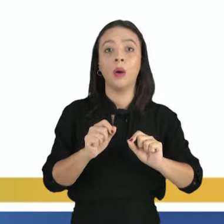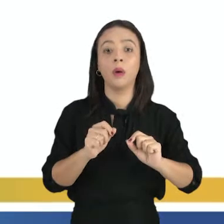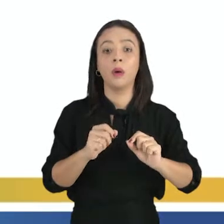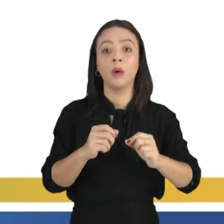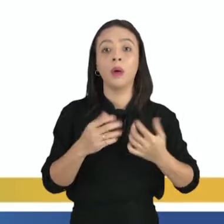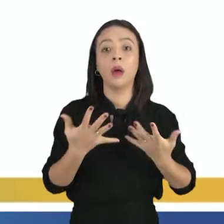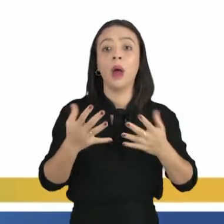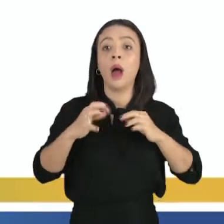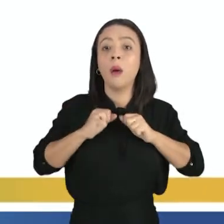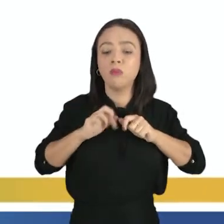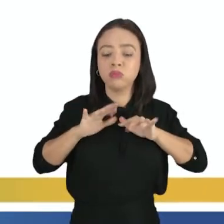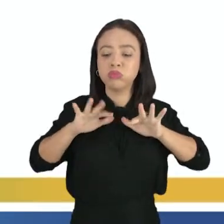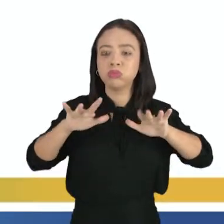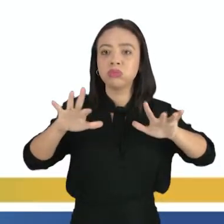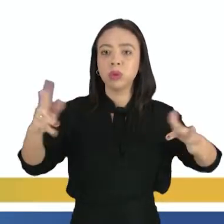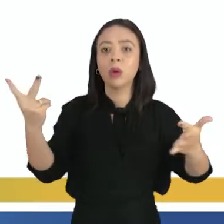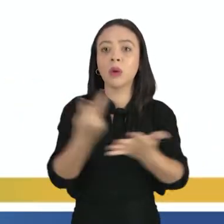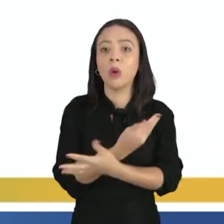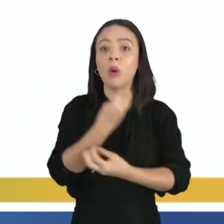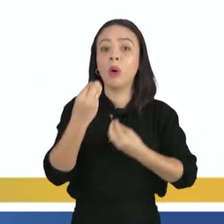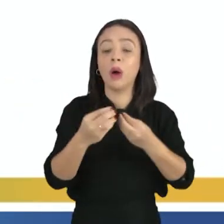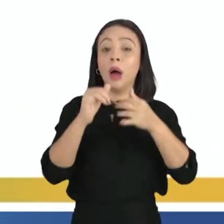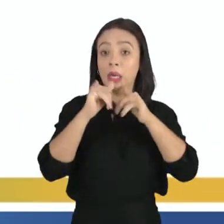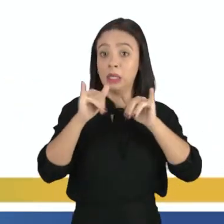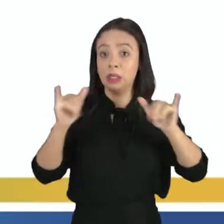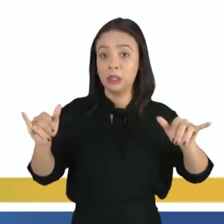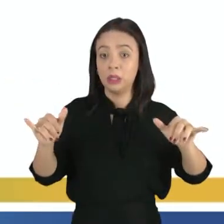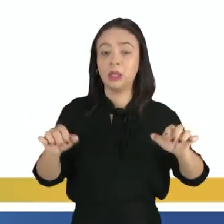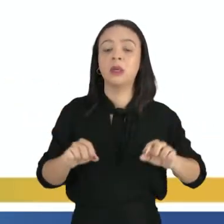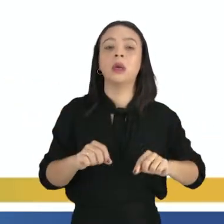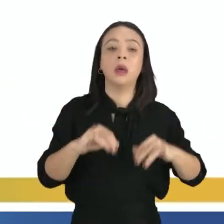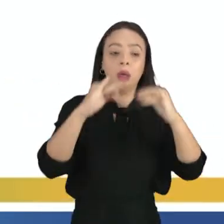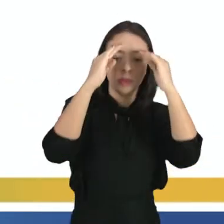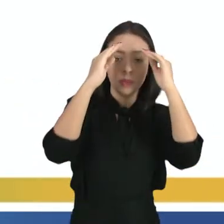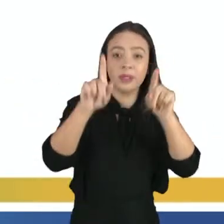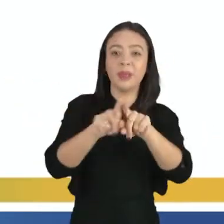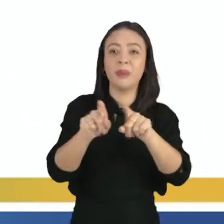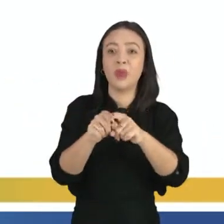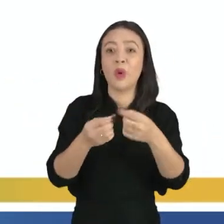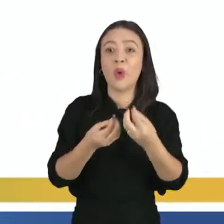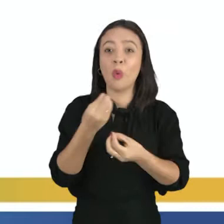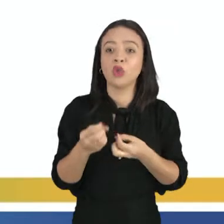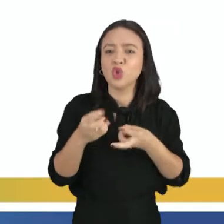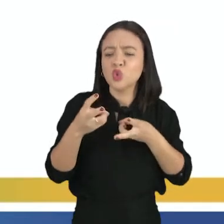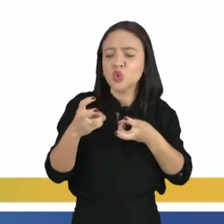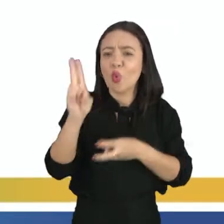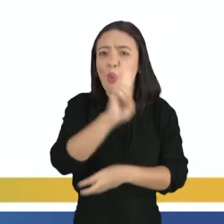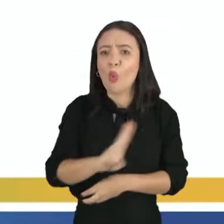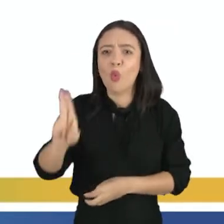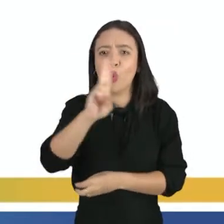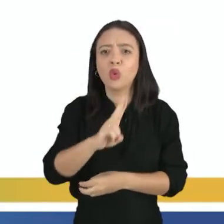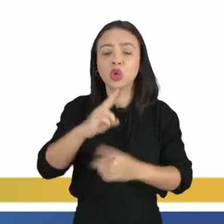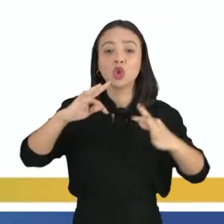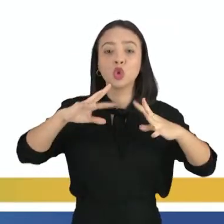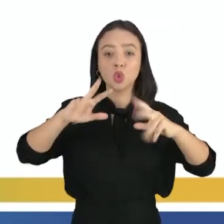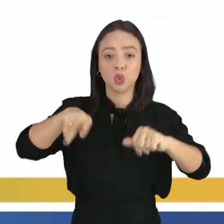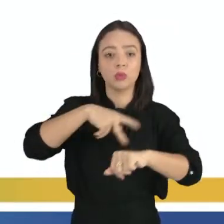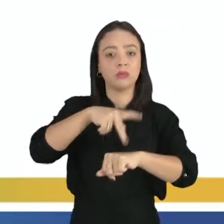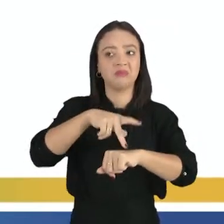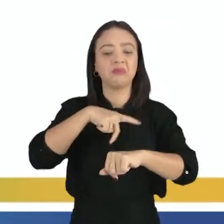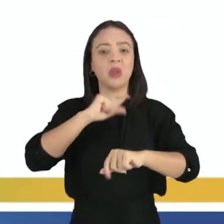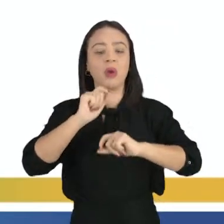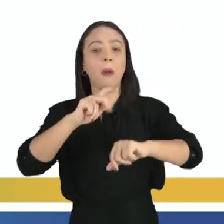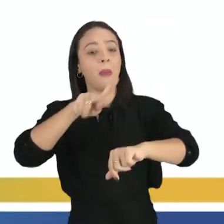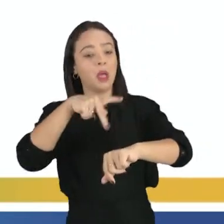a distribuição da energia de acordo com o consumo dentro de todos os países. Claro que tem um país